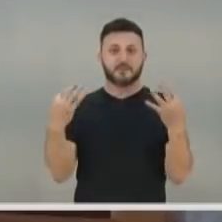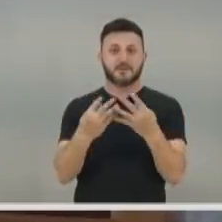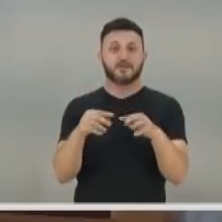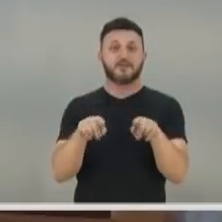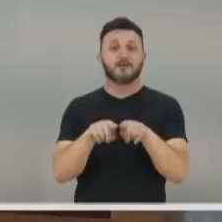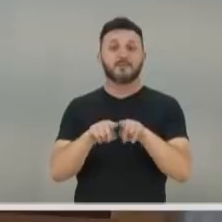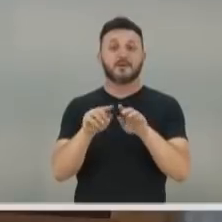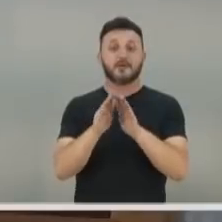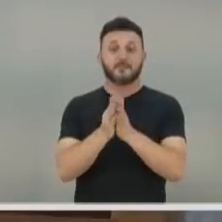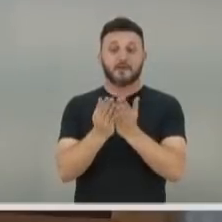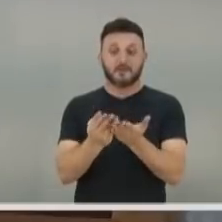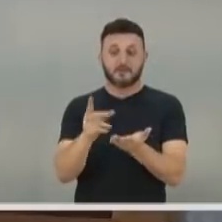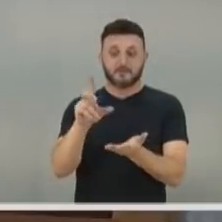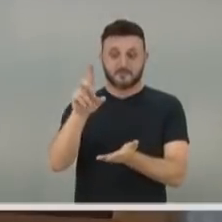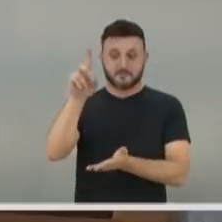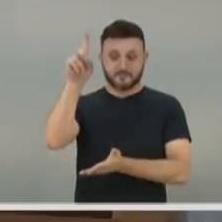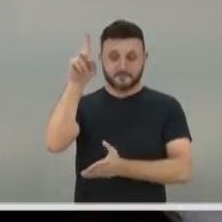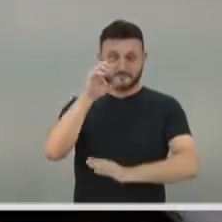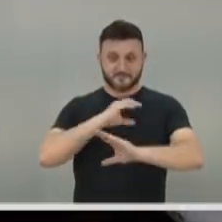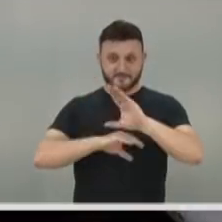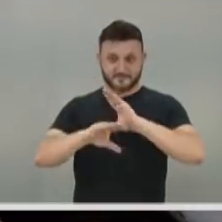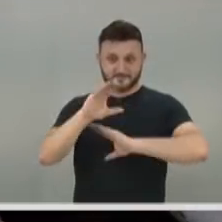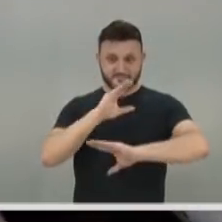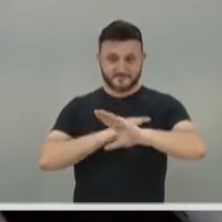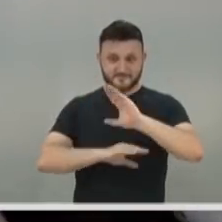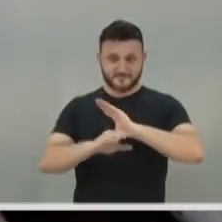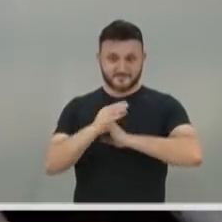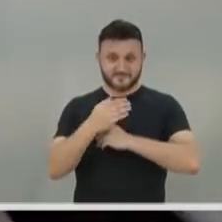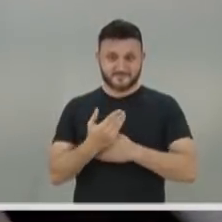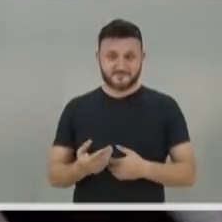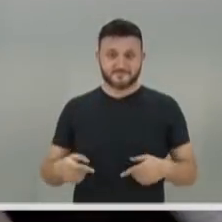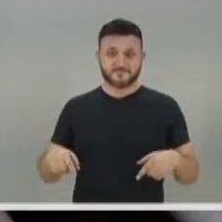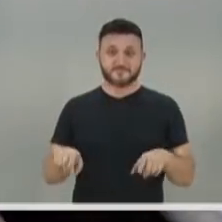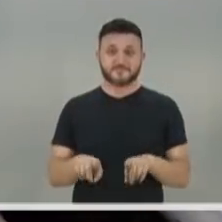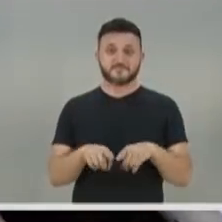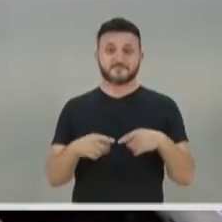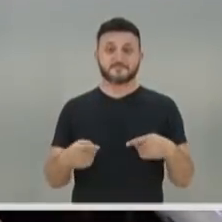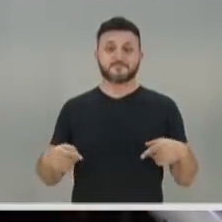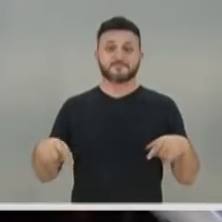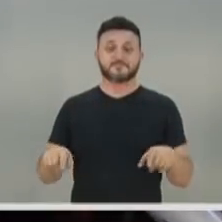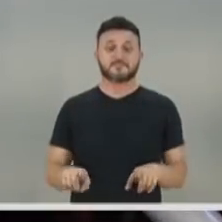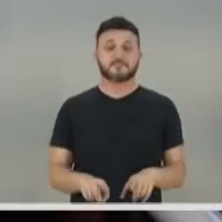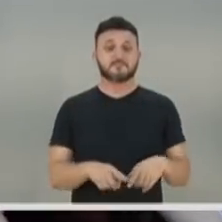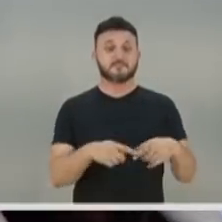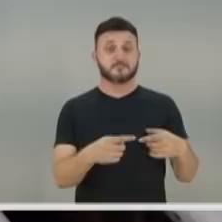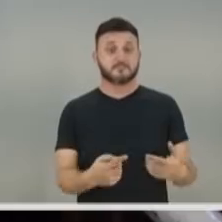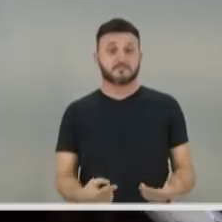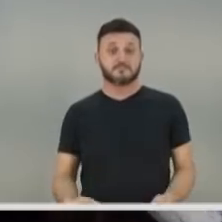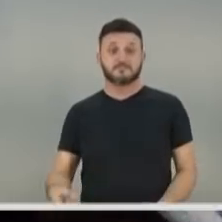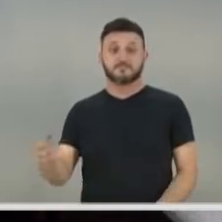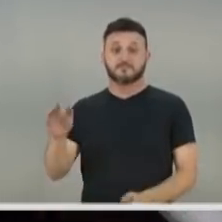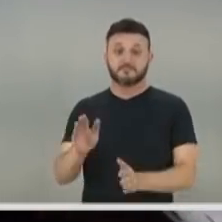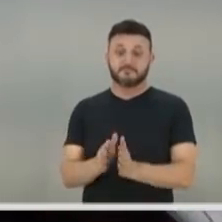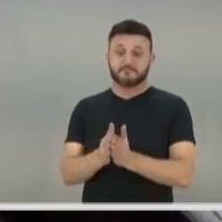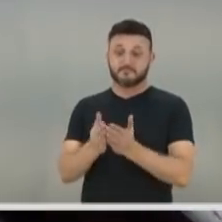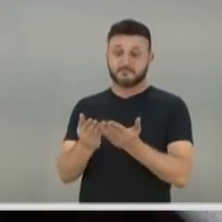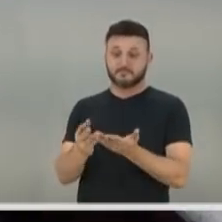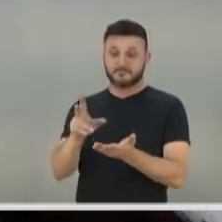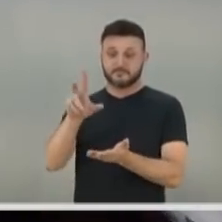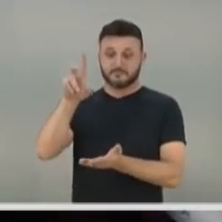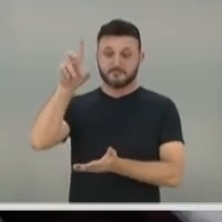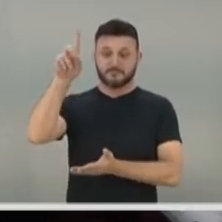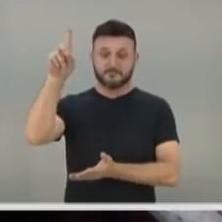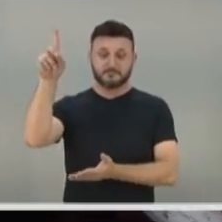palavra do Senhor. Cantemos. A palavra do Senhor, quando